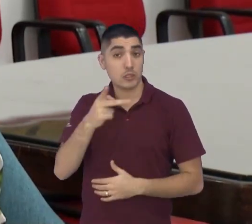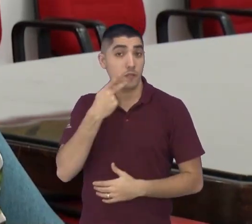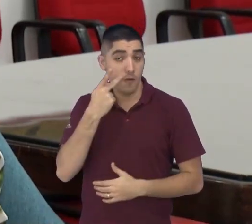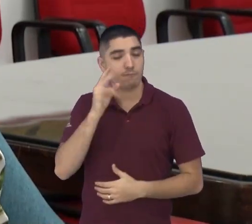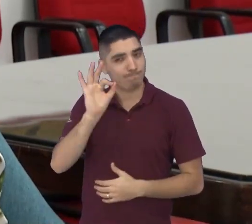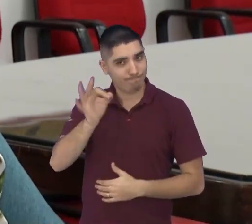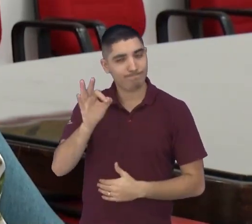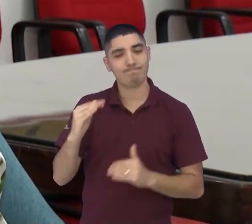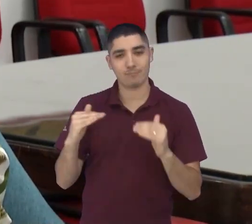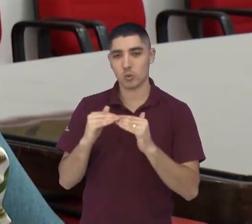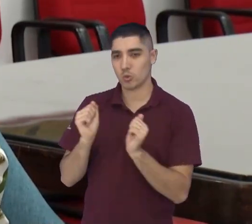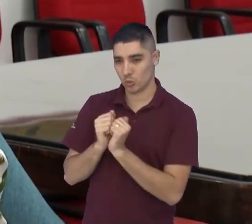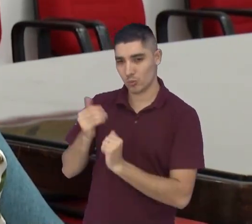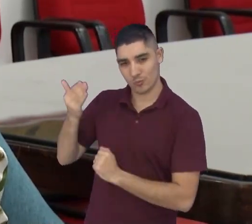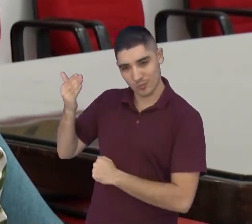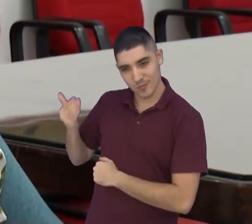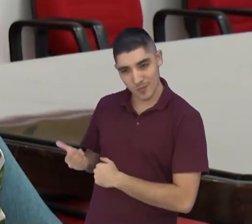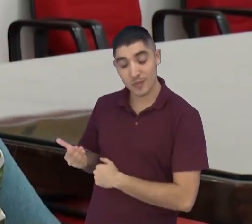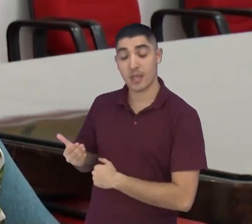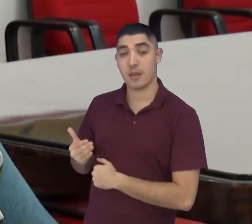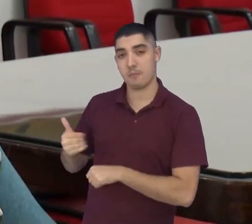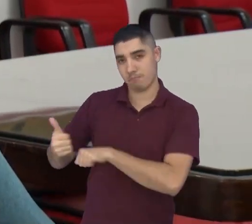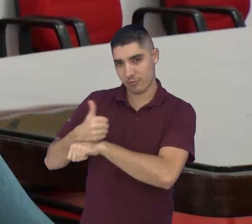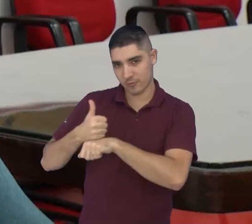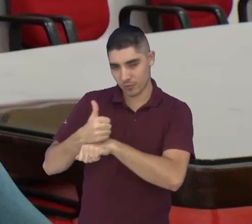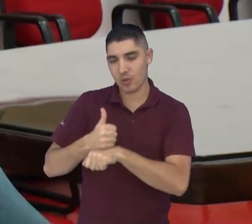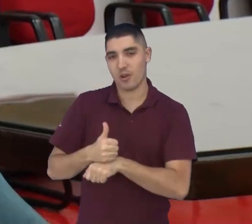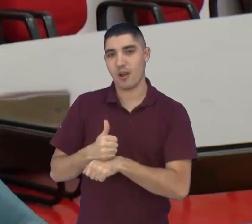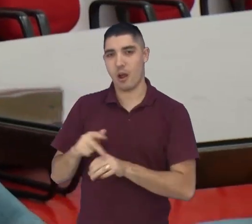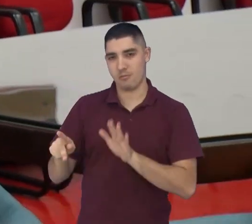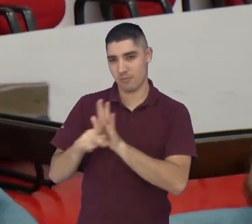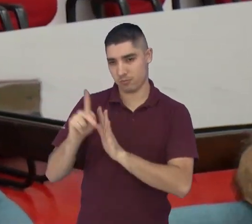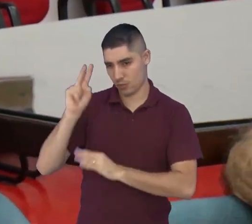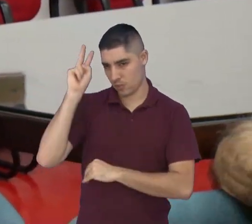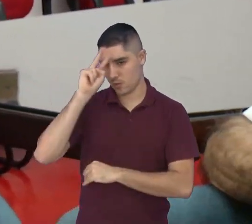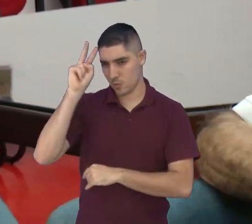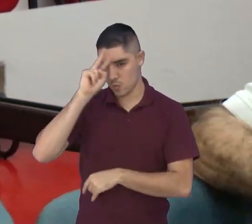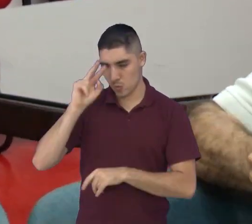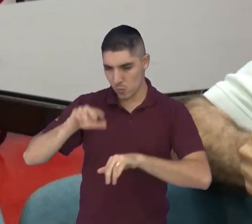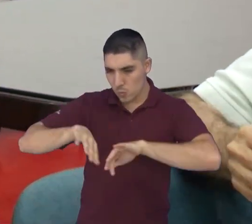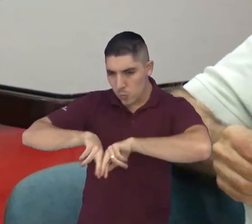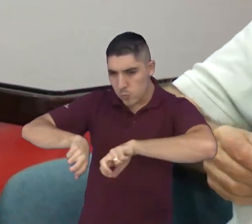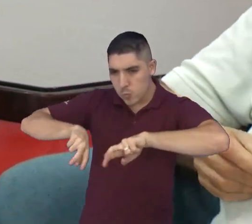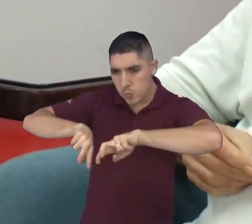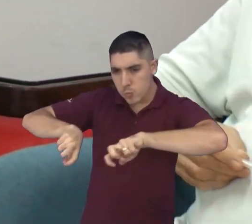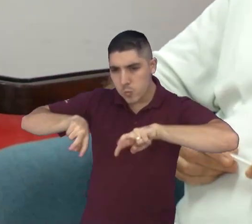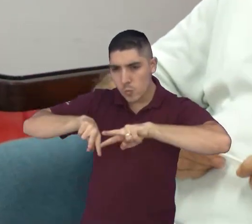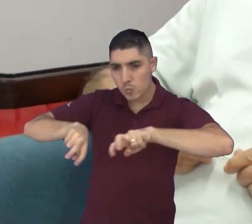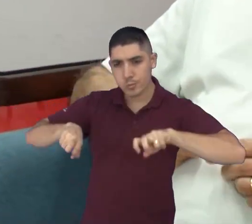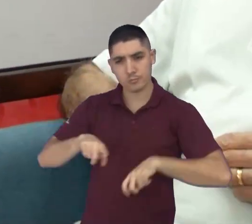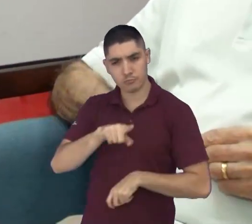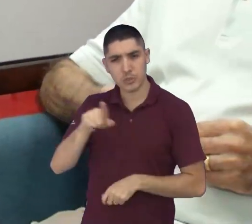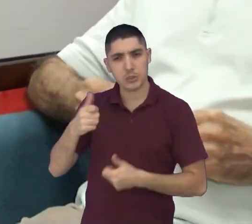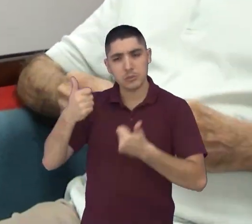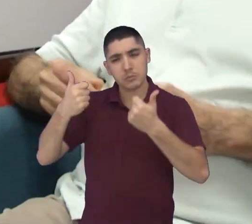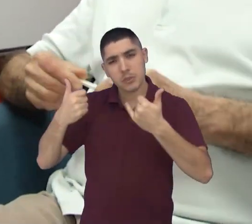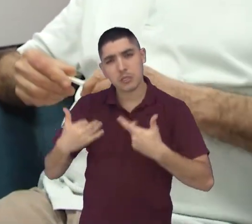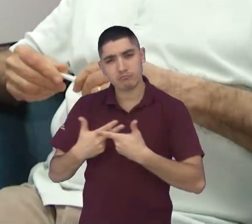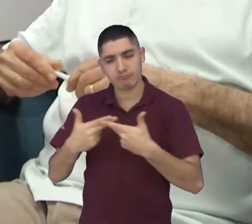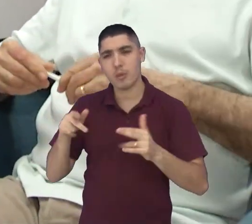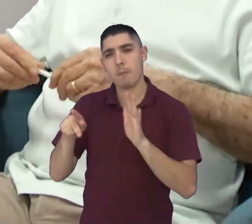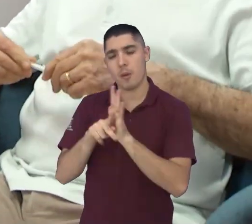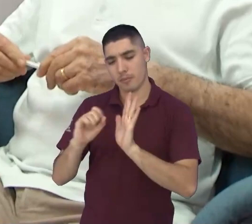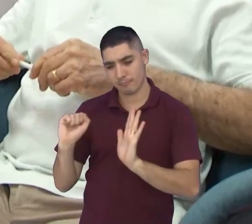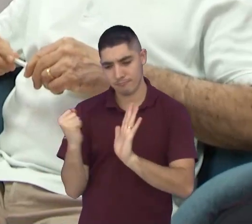Dani, estou aqui com o Edu Paiotti, ele que é historiador. E vocês falaram então do processo do tombamento. E Edu, muito obrigada por